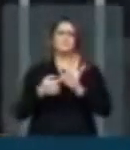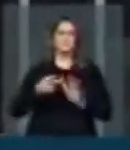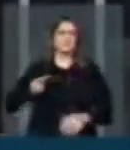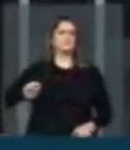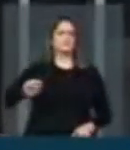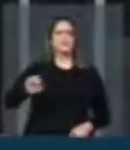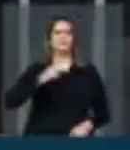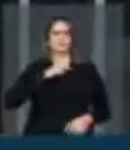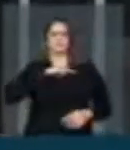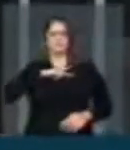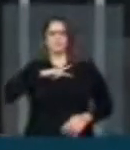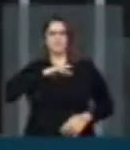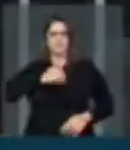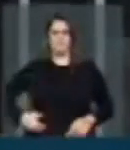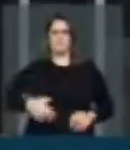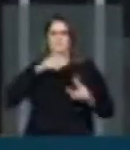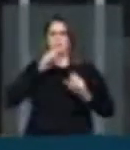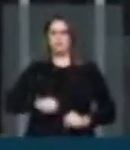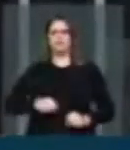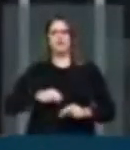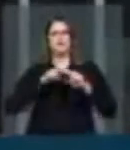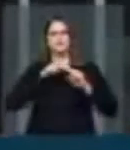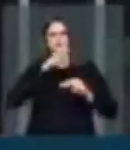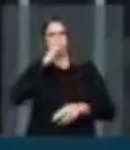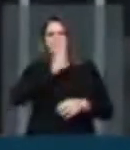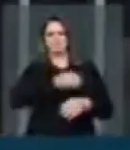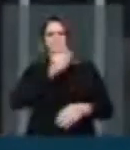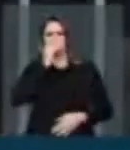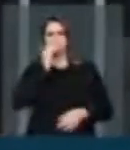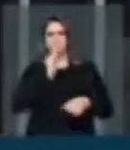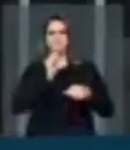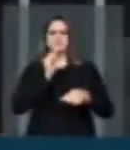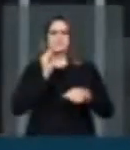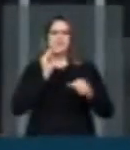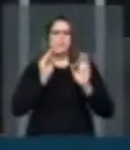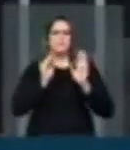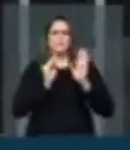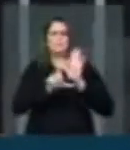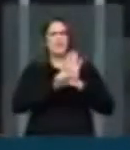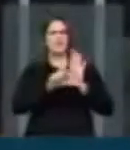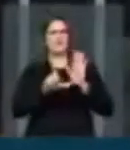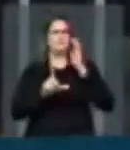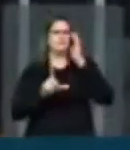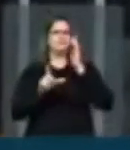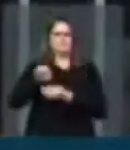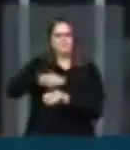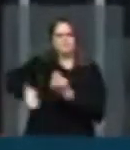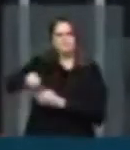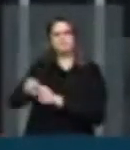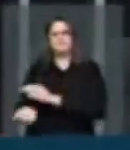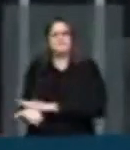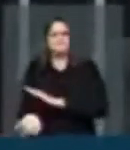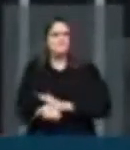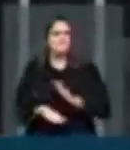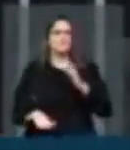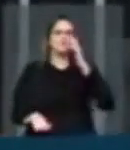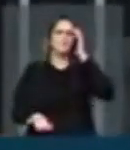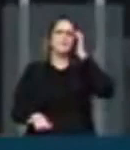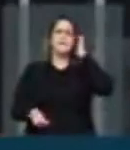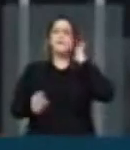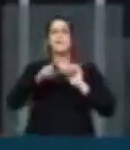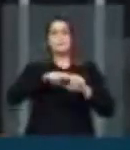poder, passou por cima das leis, transgrediu, montou um esquema marginal para comprar partidos e parlamentares. E por isso,